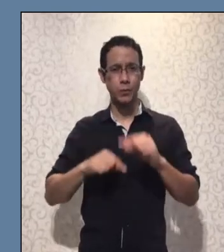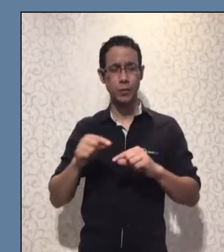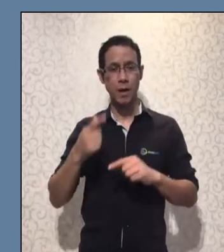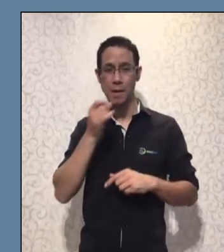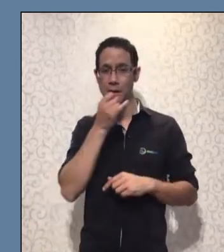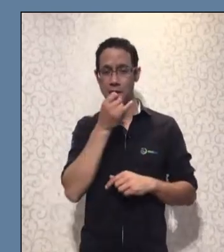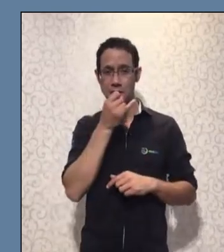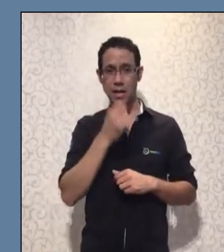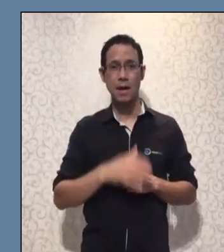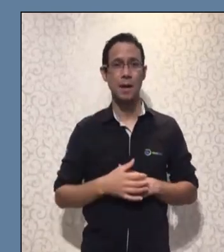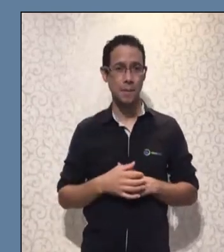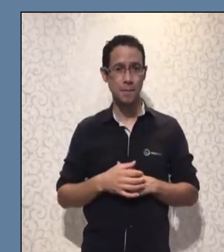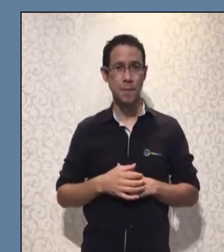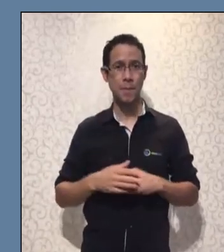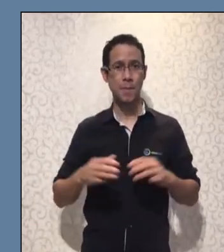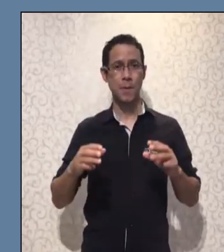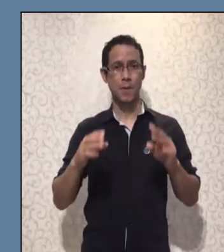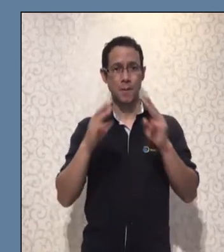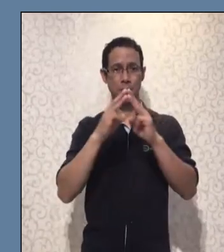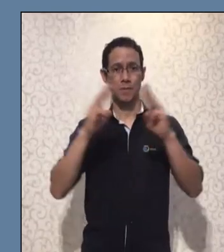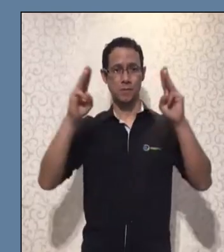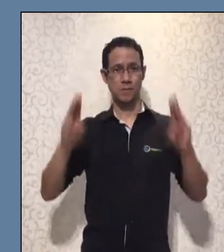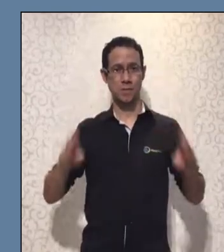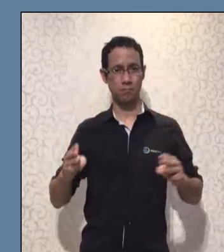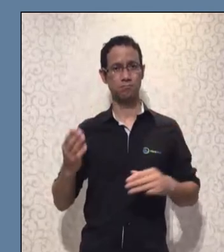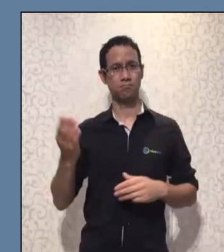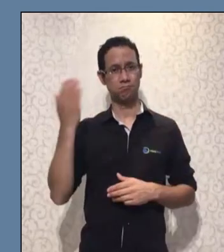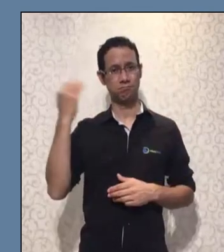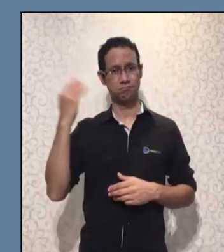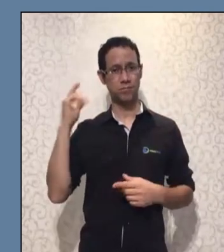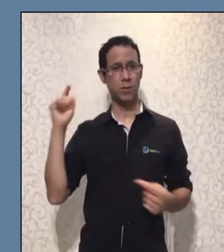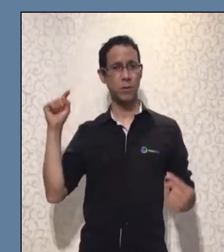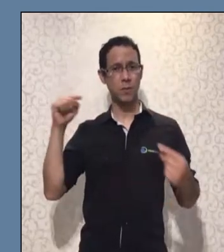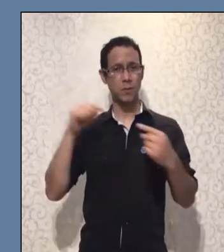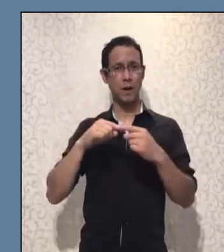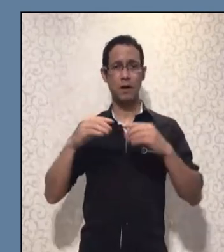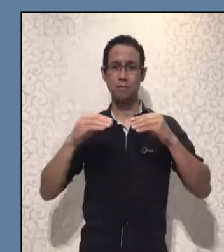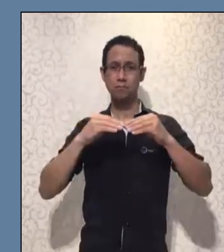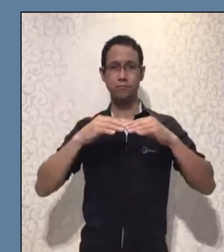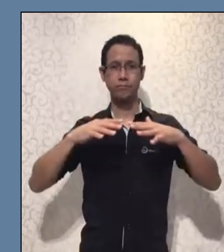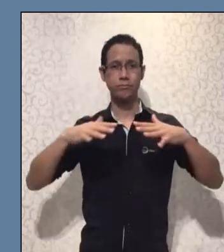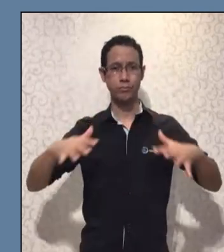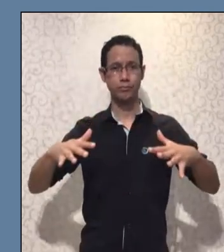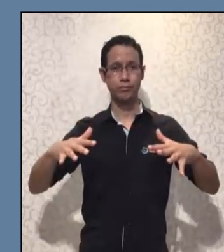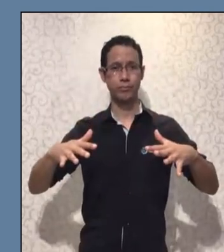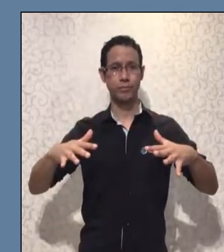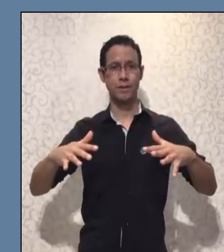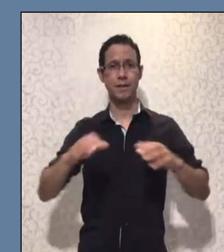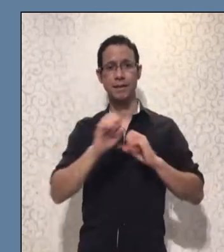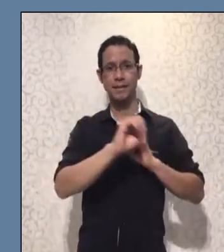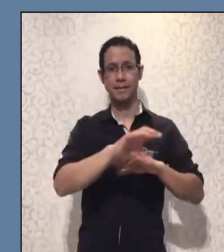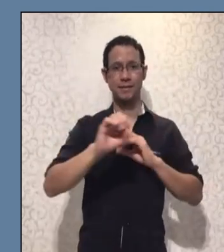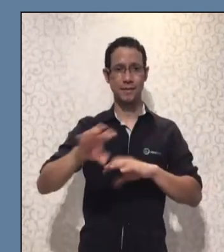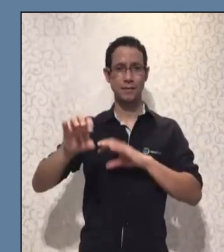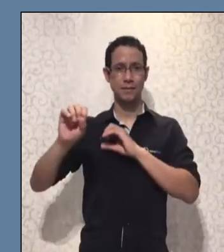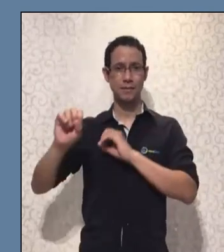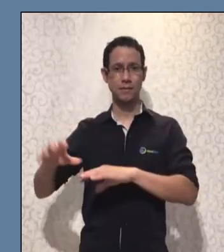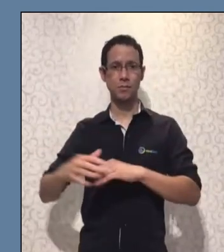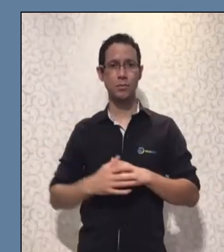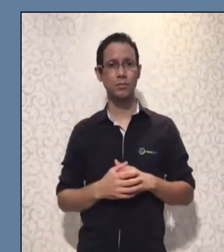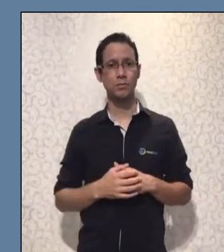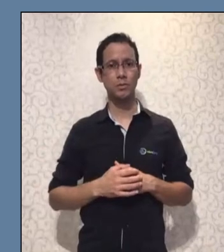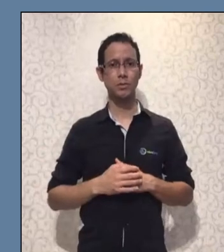mais antigo e por estar tão vinculado a uma difusão do ensino de história, porque ele sempre foi vocacionado para tal,